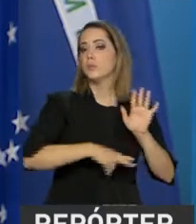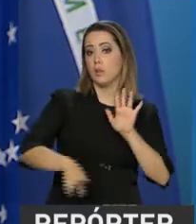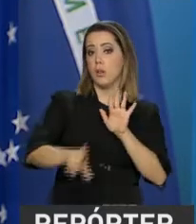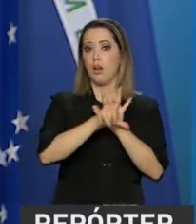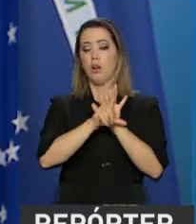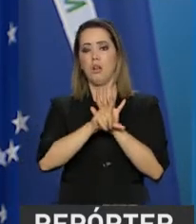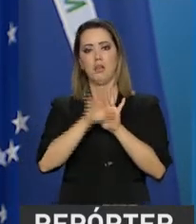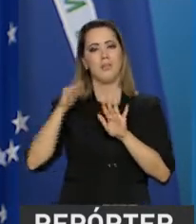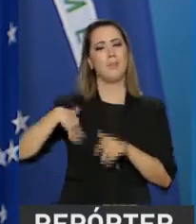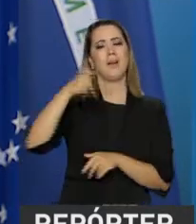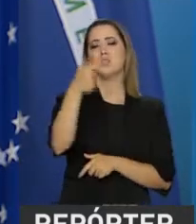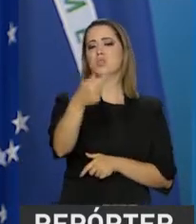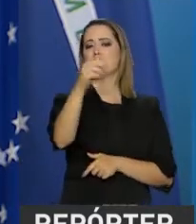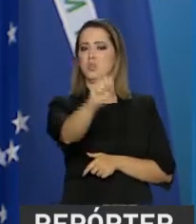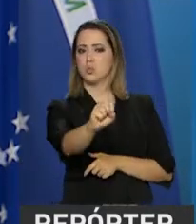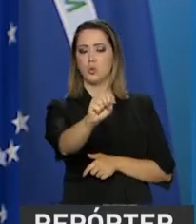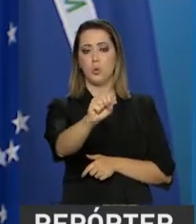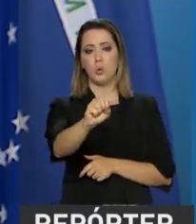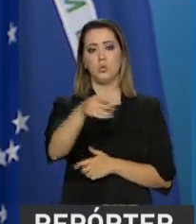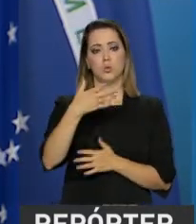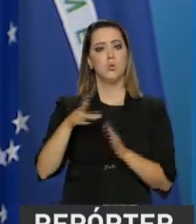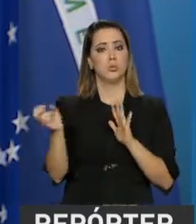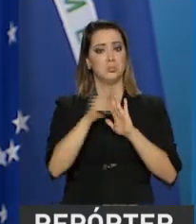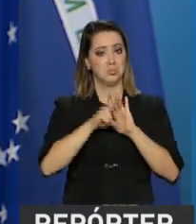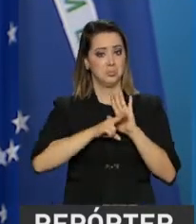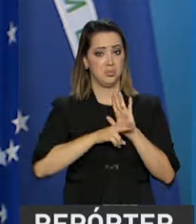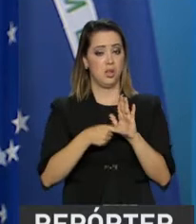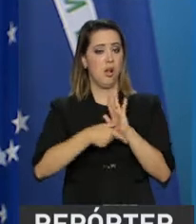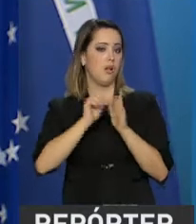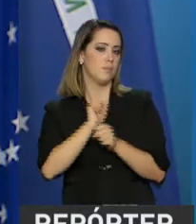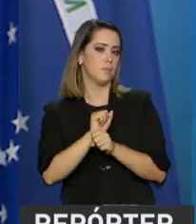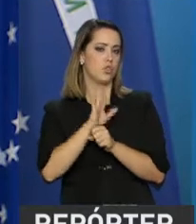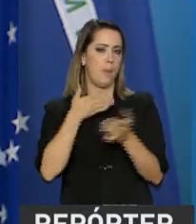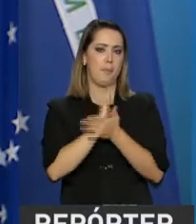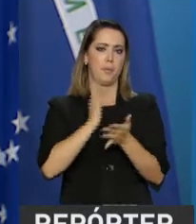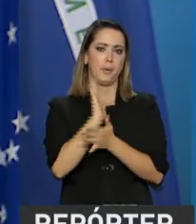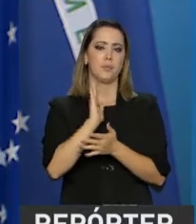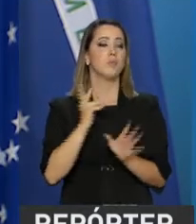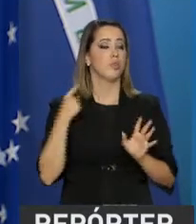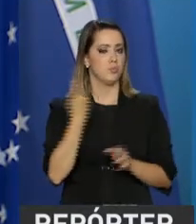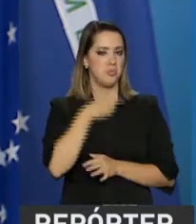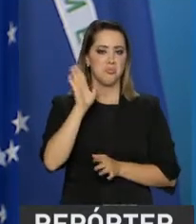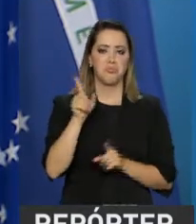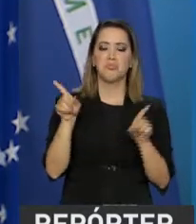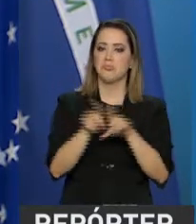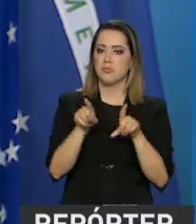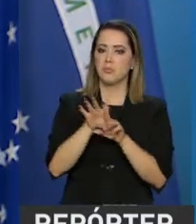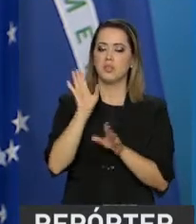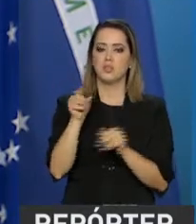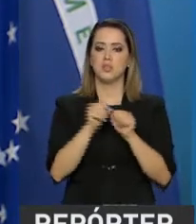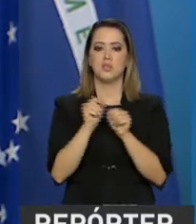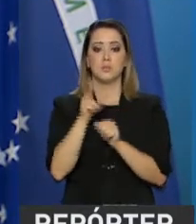mais sete oito dez medidas provisórias que estavam paralisadas foram aprovados também algo que